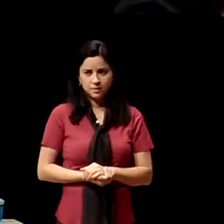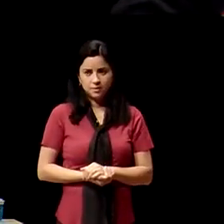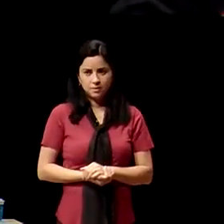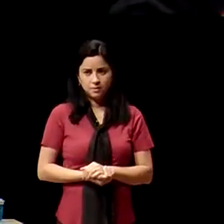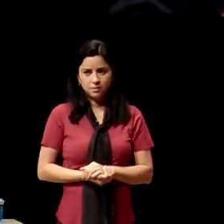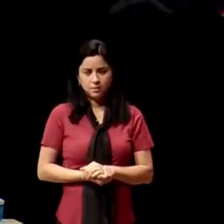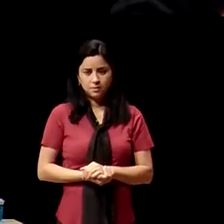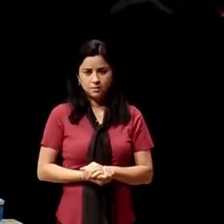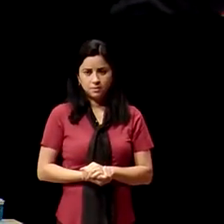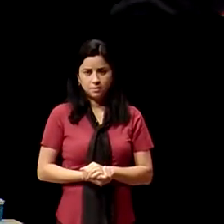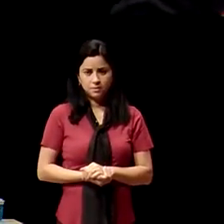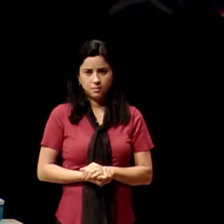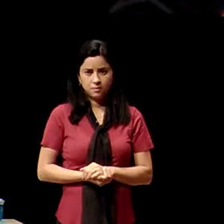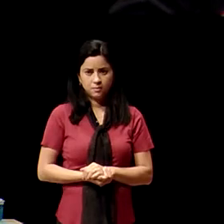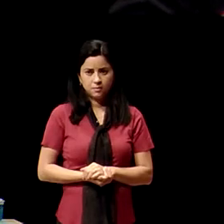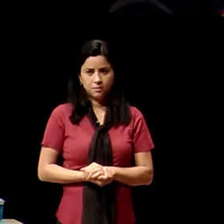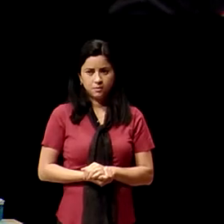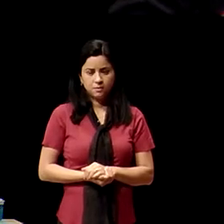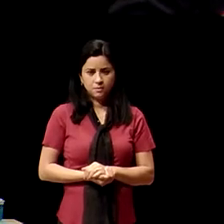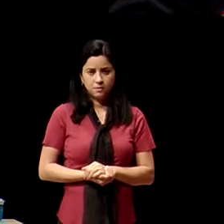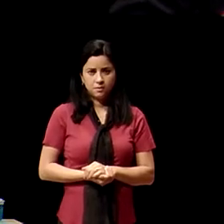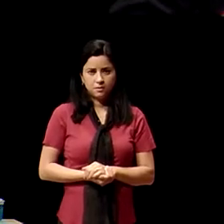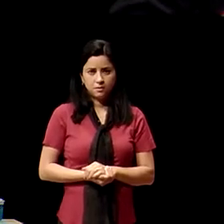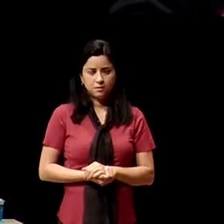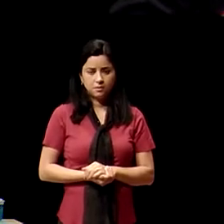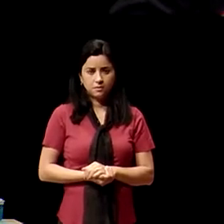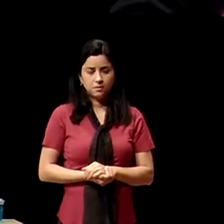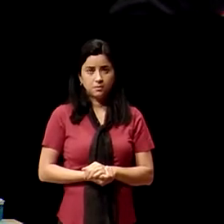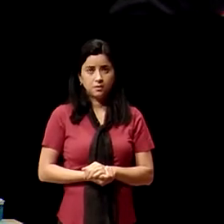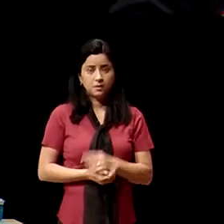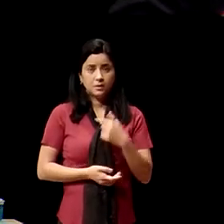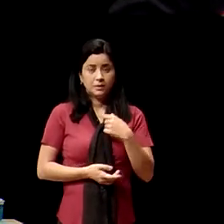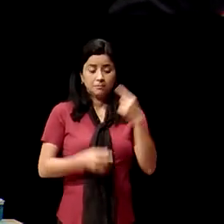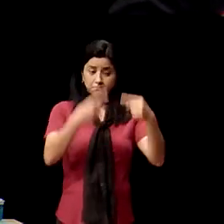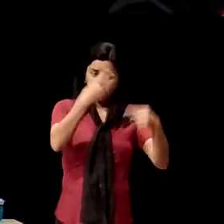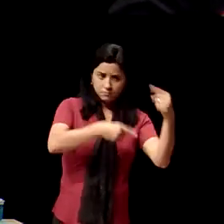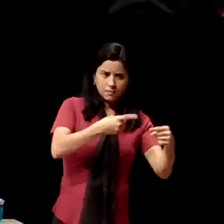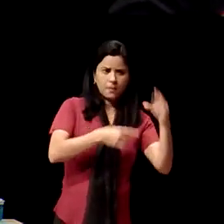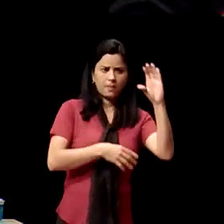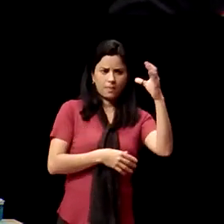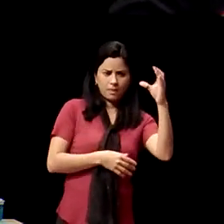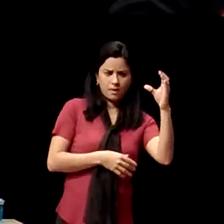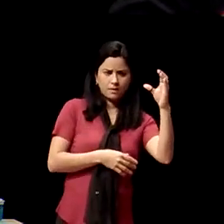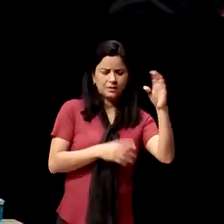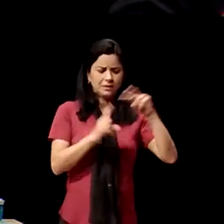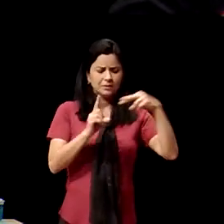social pedagogy as a scientific discipline. Então, o debate científico em torno da